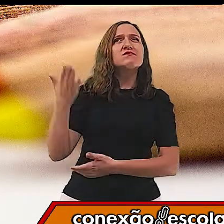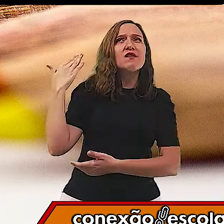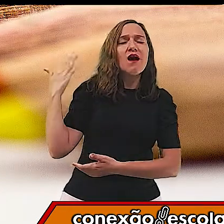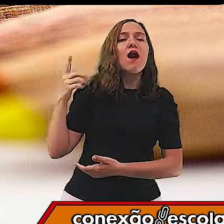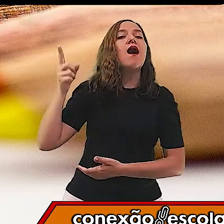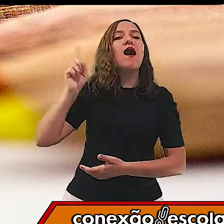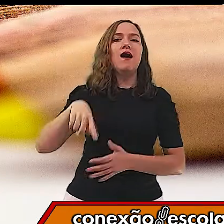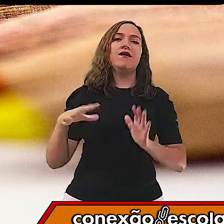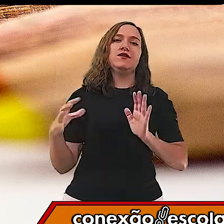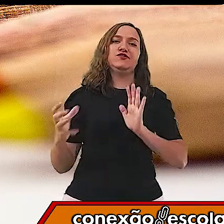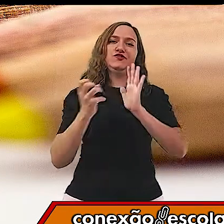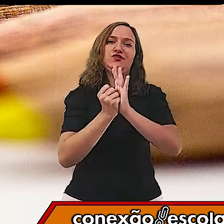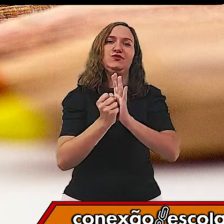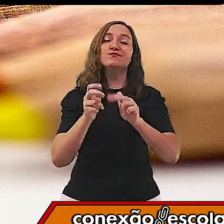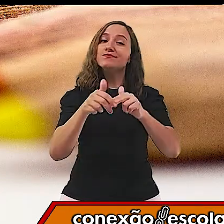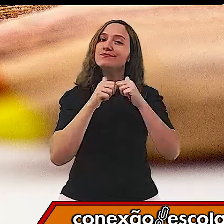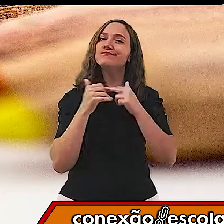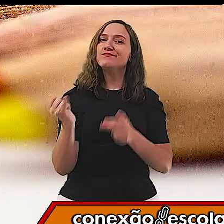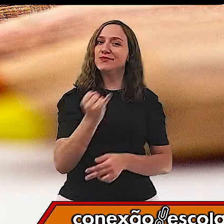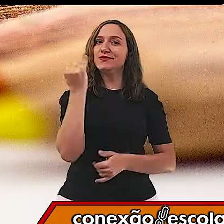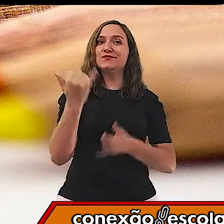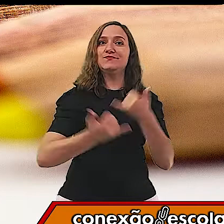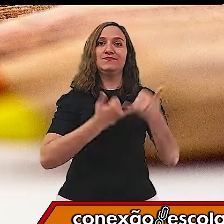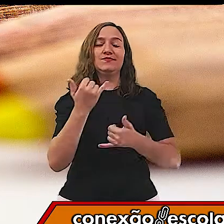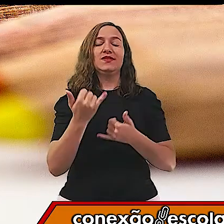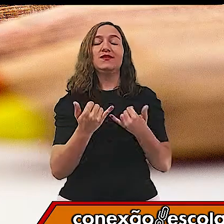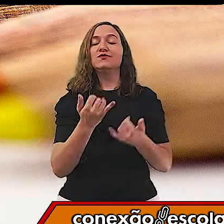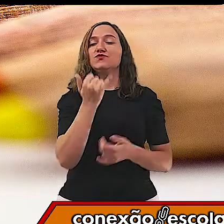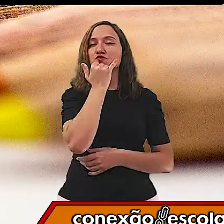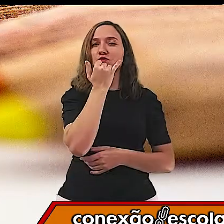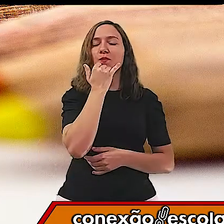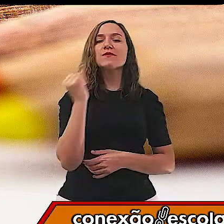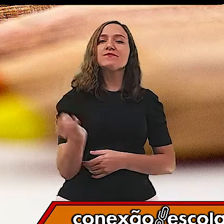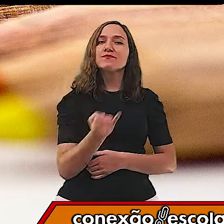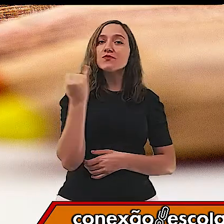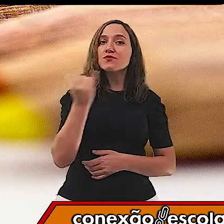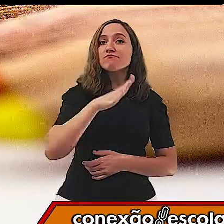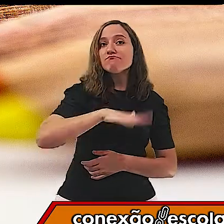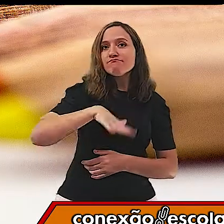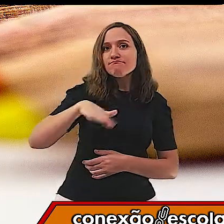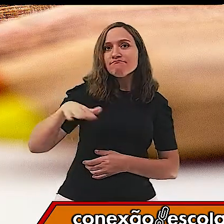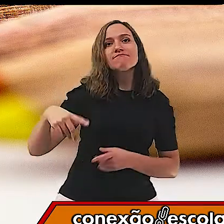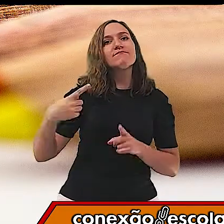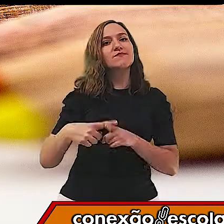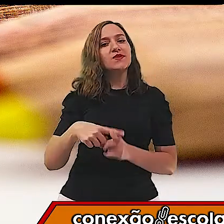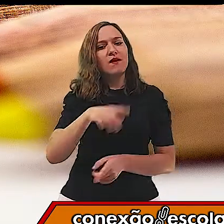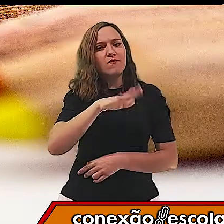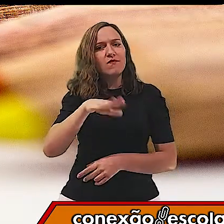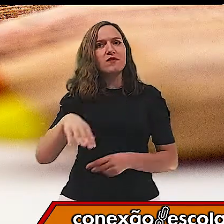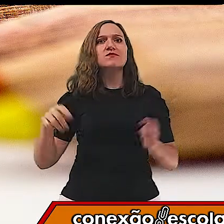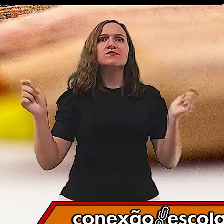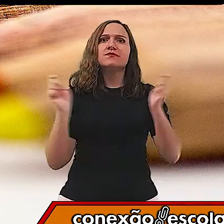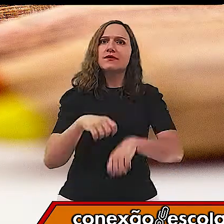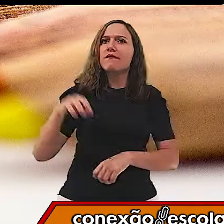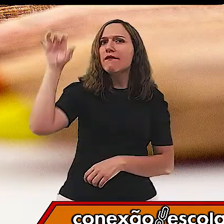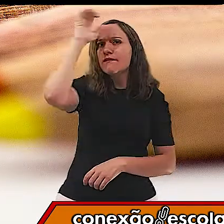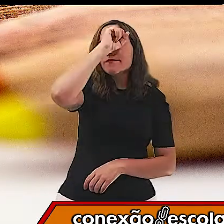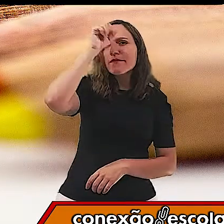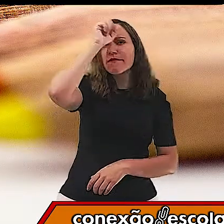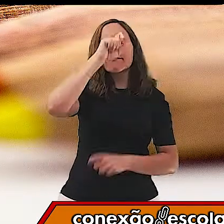que é importante a sua infância, porque na infância nós aprendemos muita coisa, nós somos amados e nós